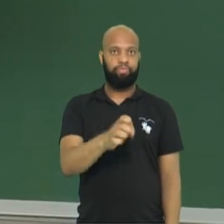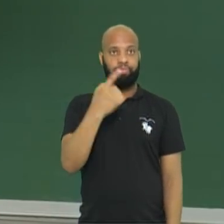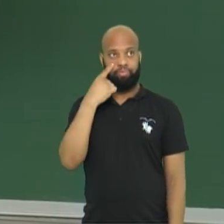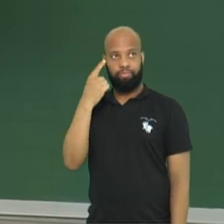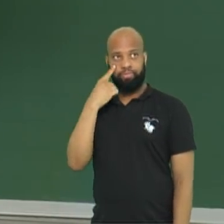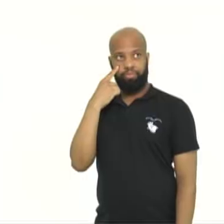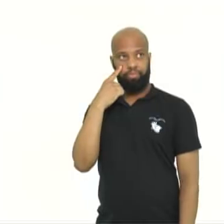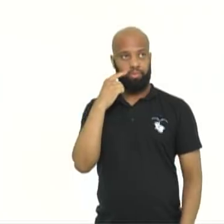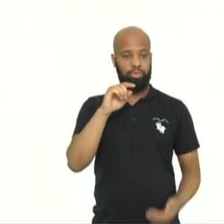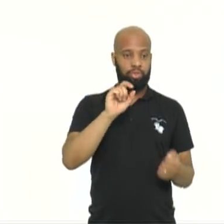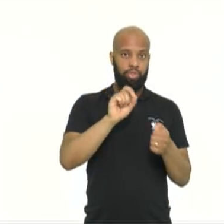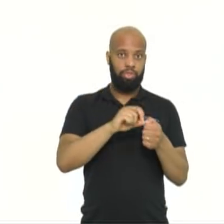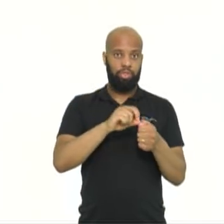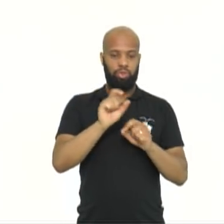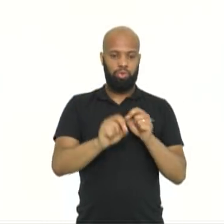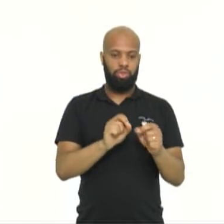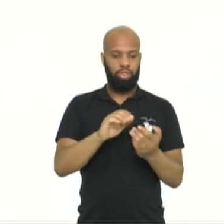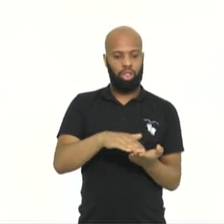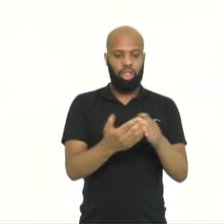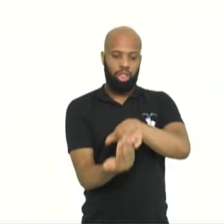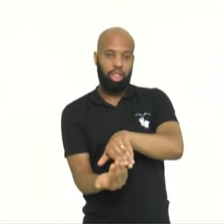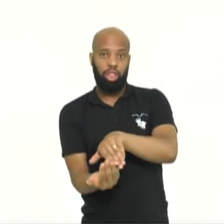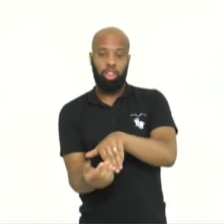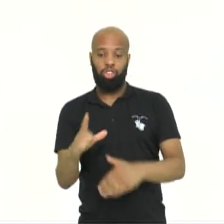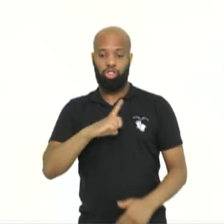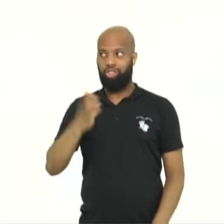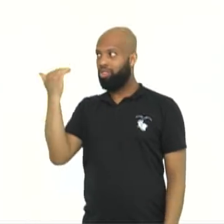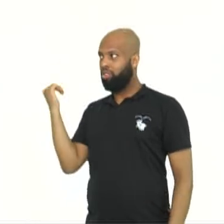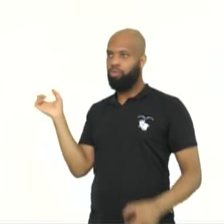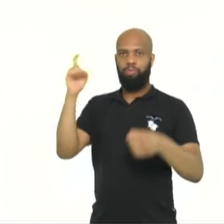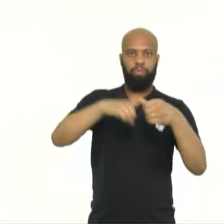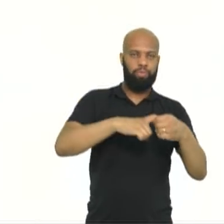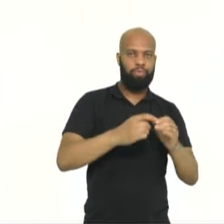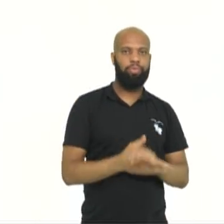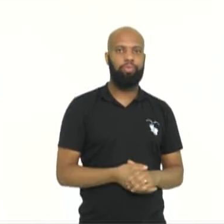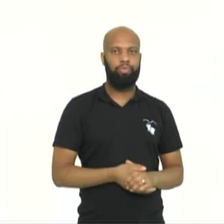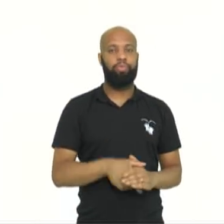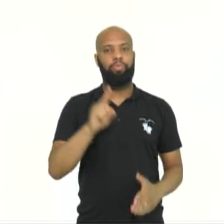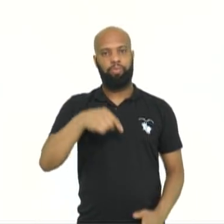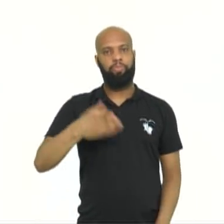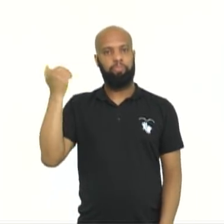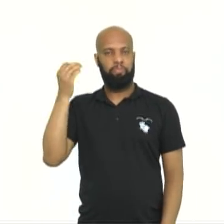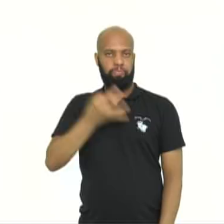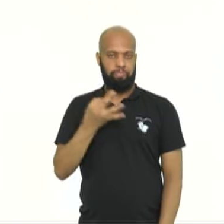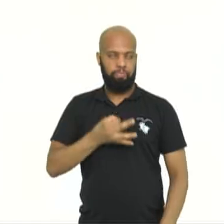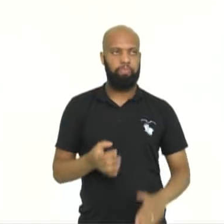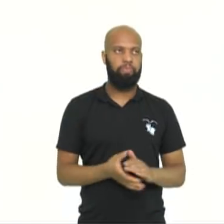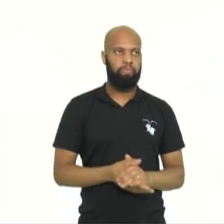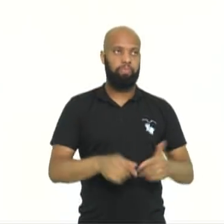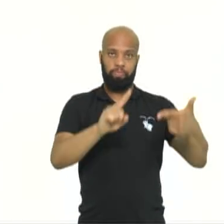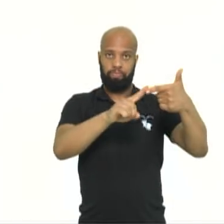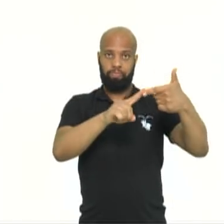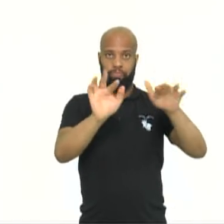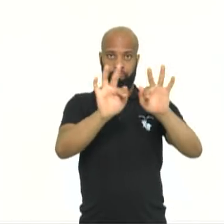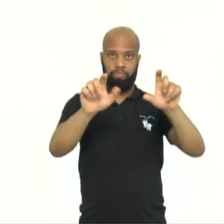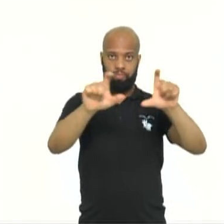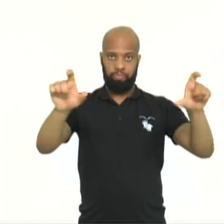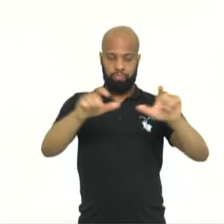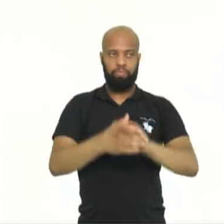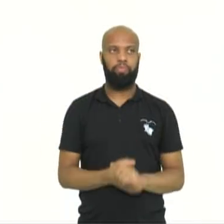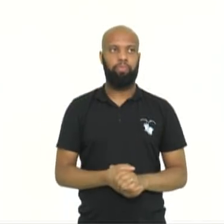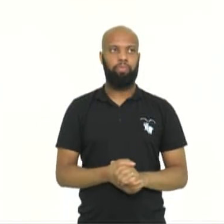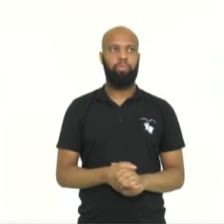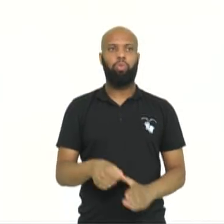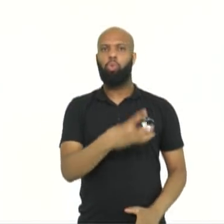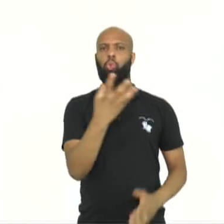lá, virou o barco e tive que voltar. Então, tive é pretérito perfeito. E aqui na segunda frase,